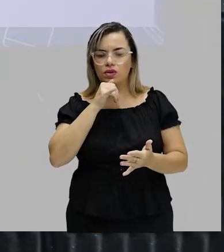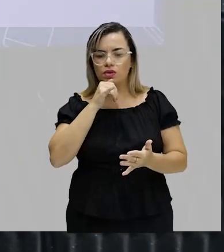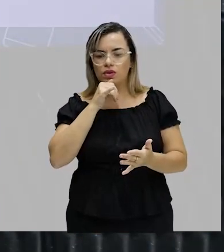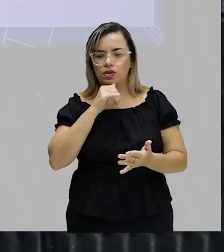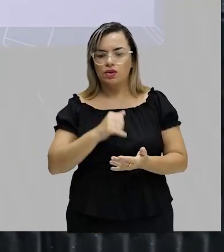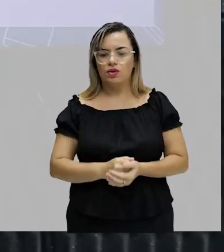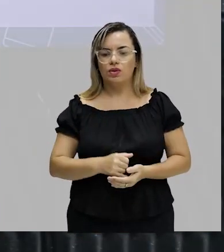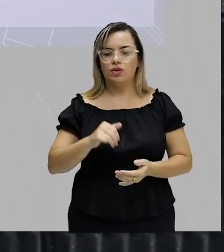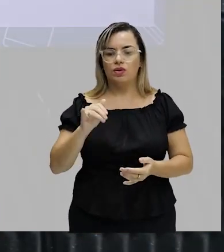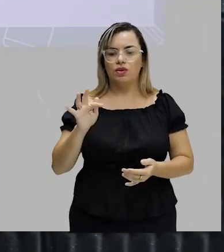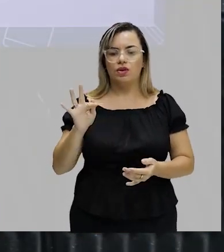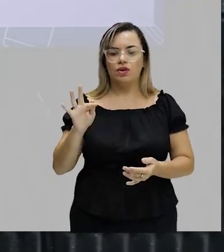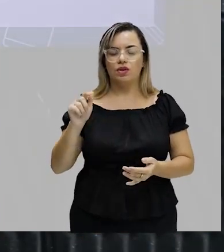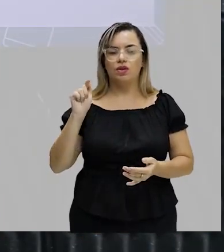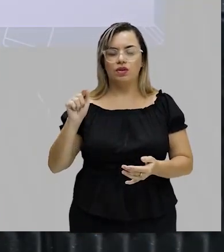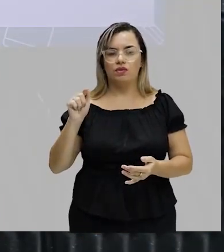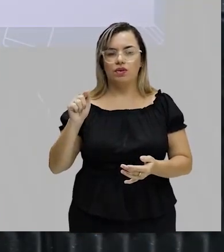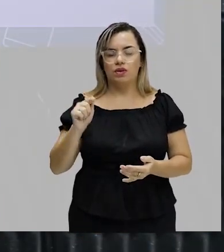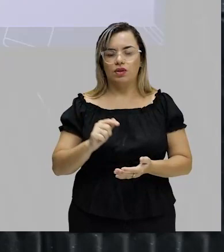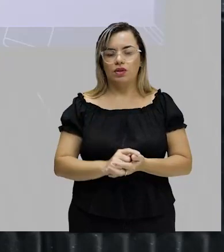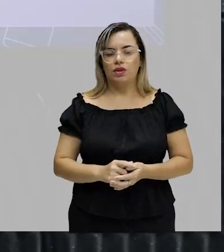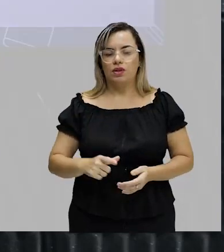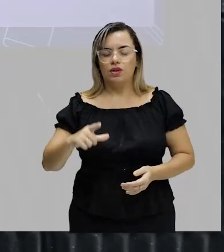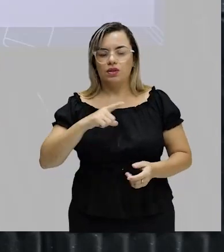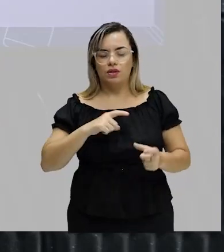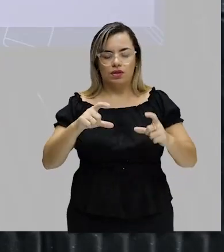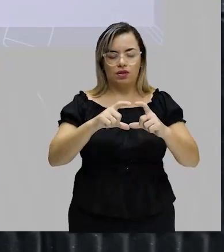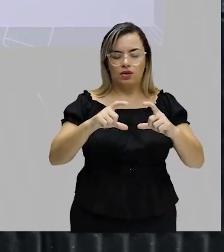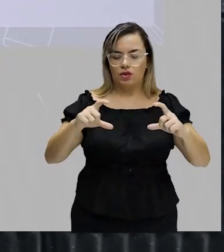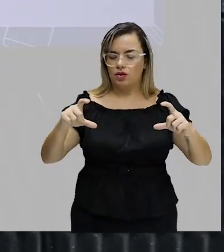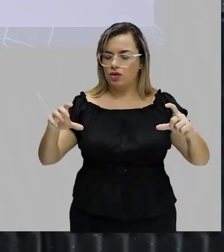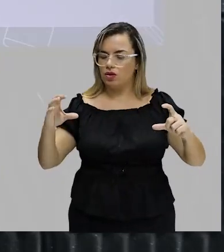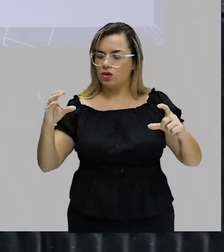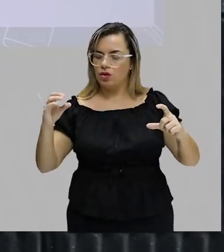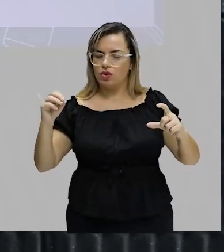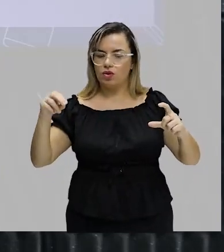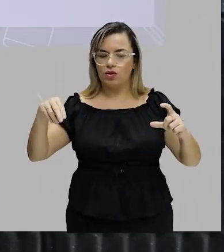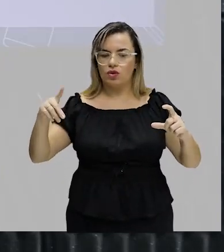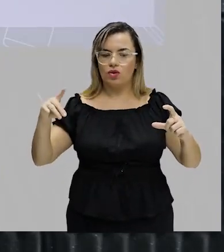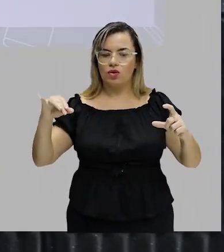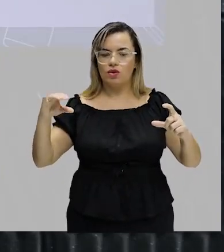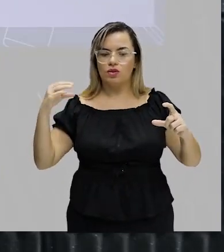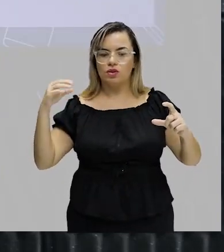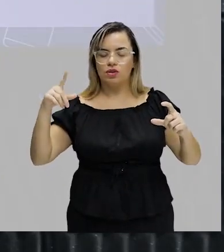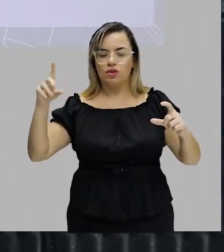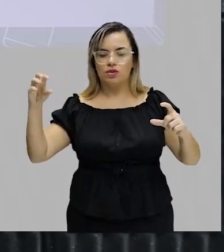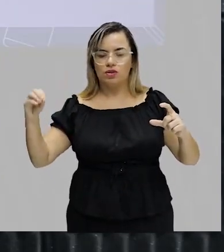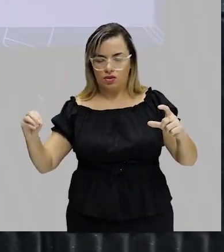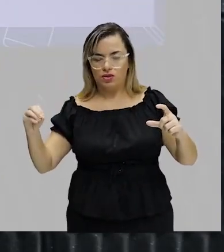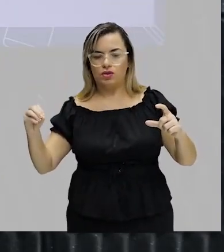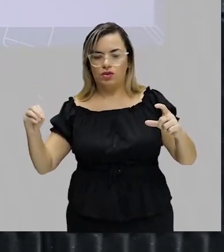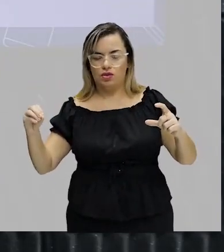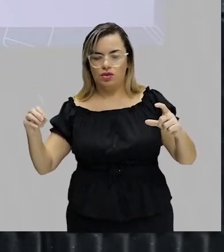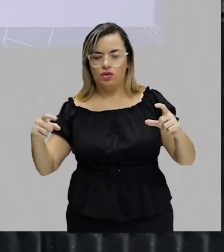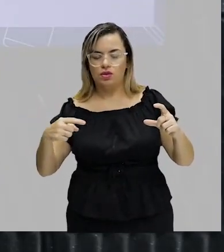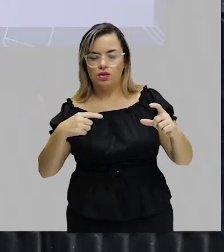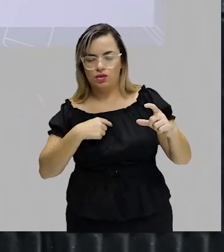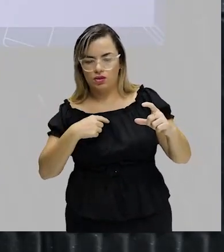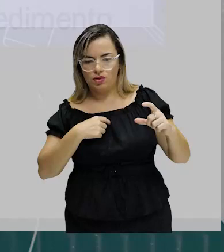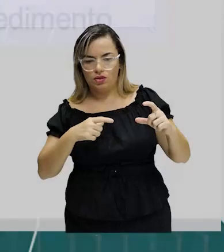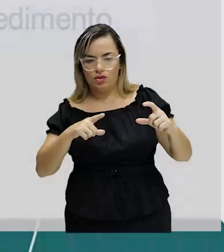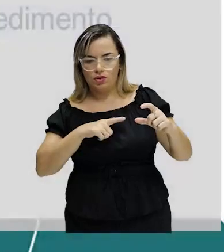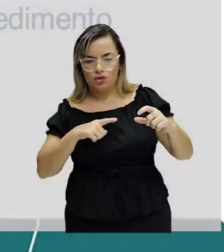condição, é uma frase condicional. Se eu tivesse tido a cirurgia, eu talvez não estaria